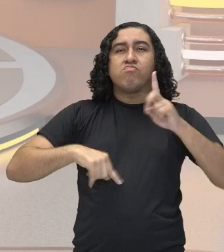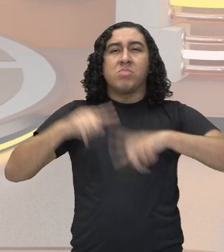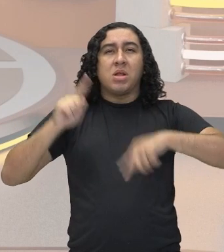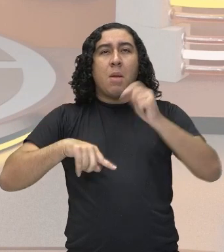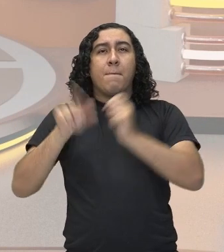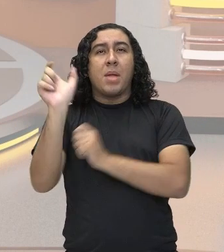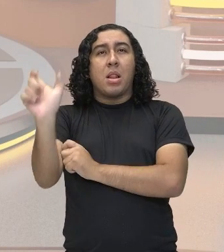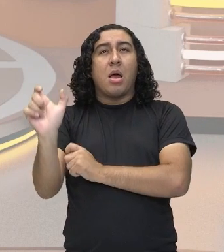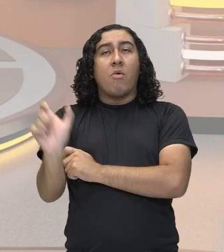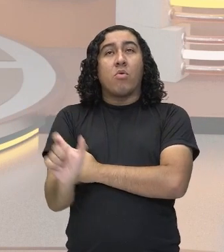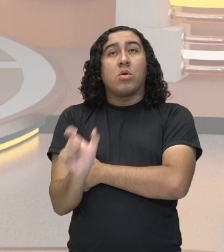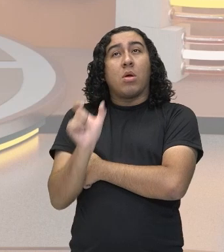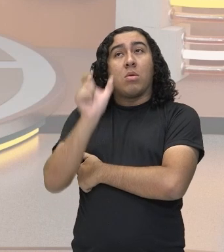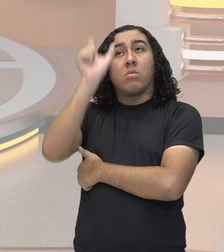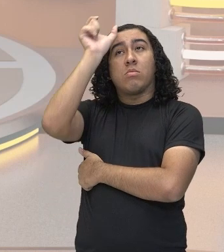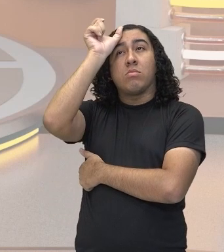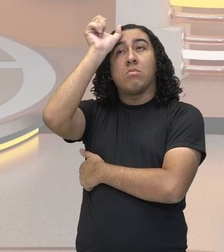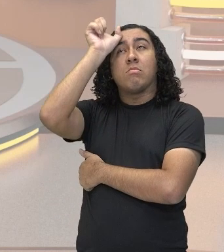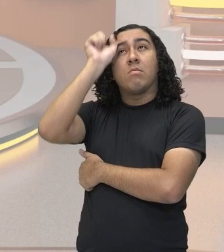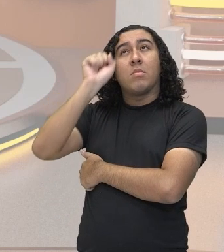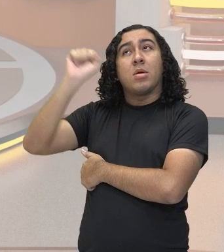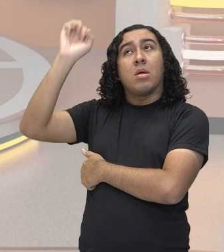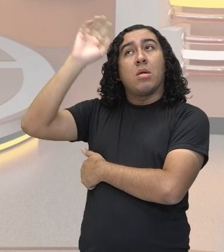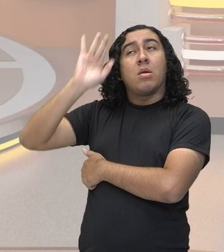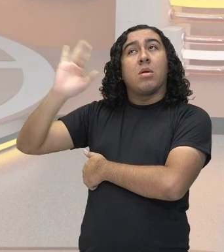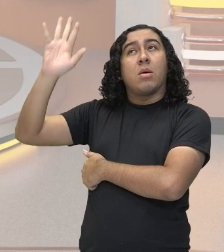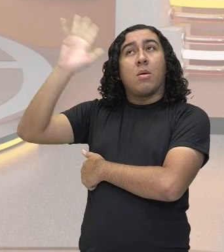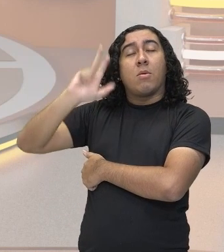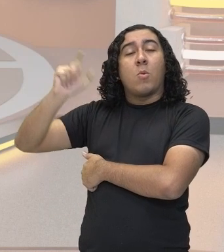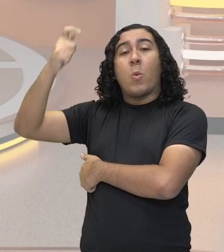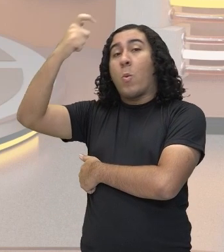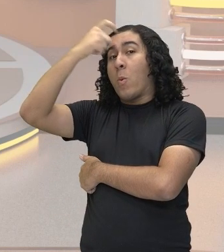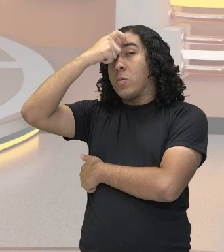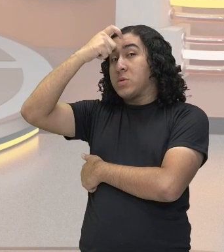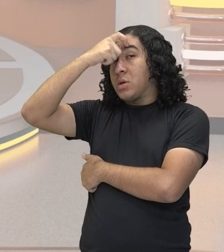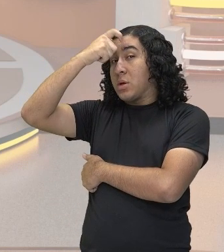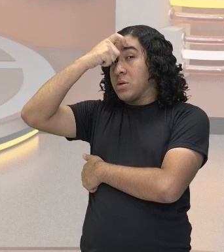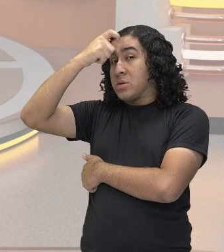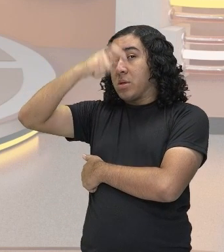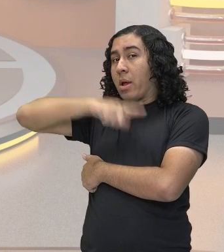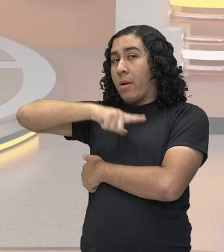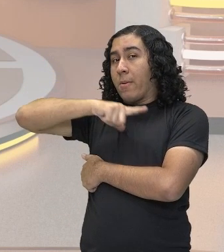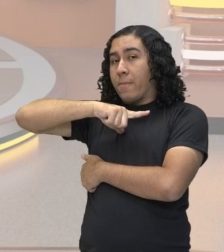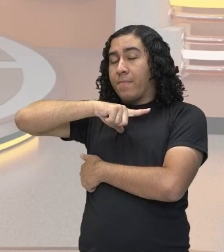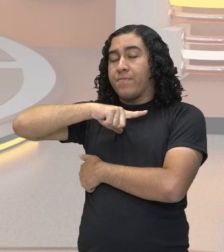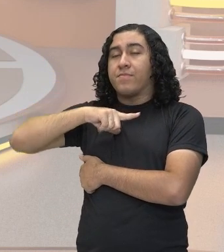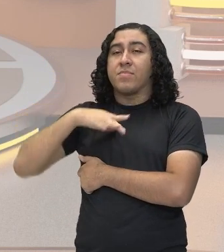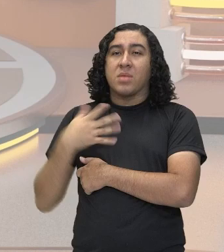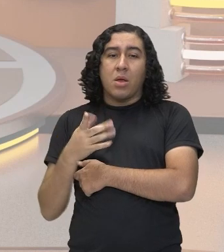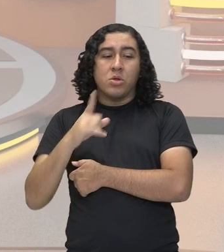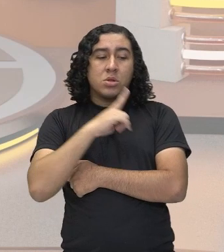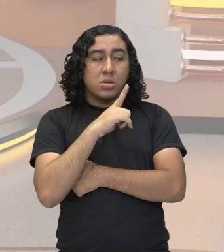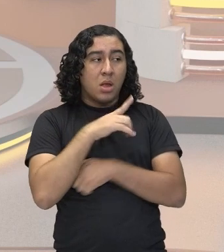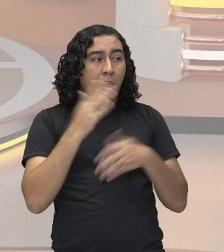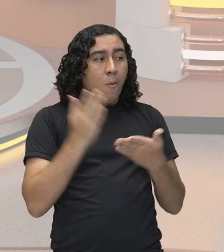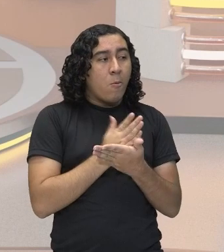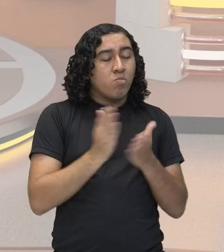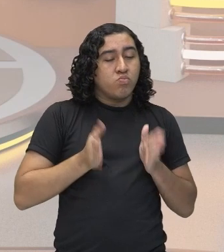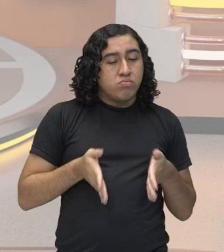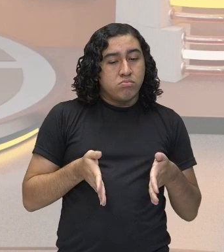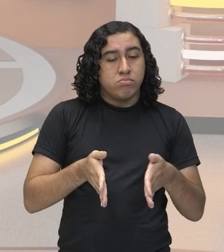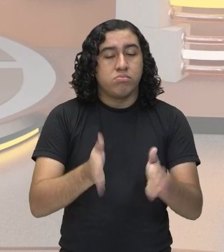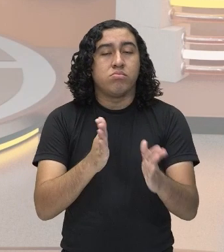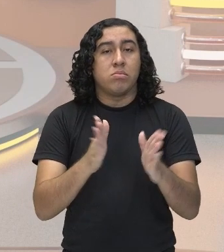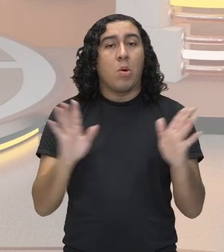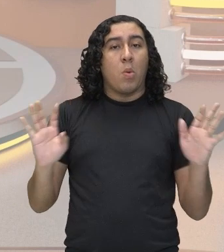né, tudo está passando pela sua consciência. Então, ela está direcionada a